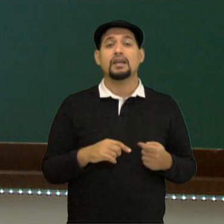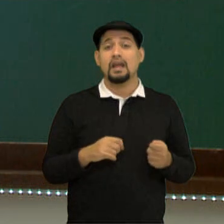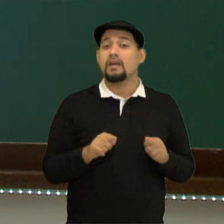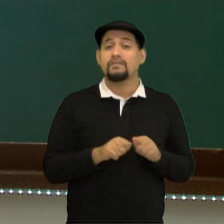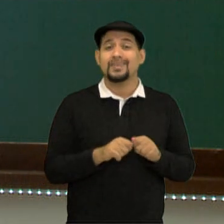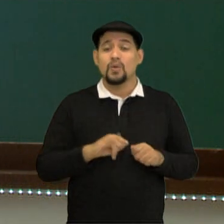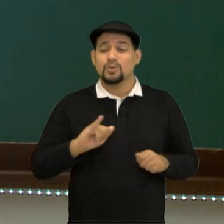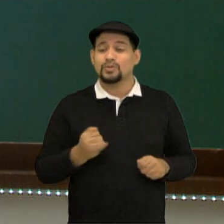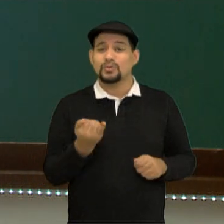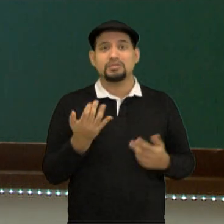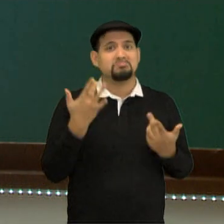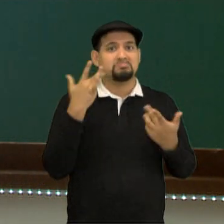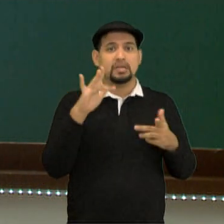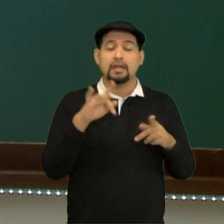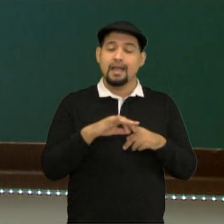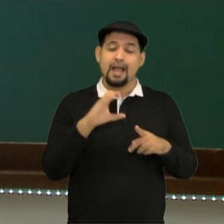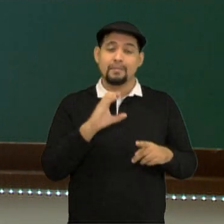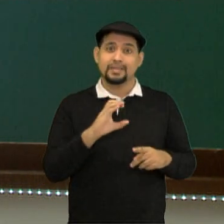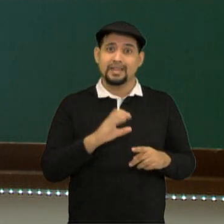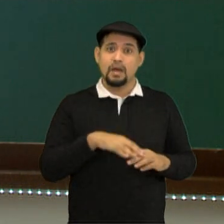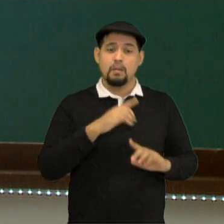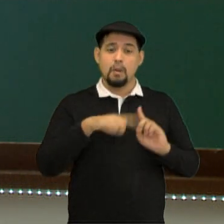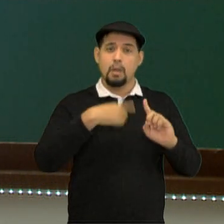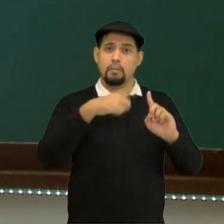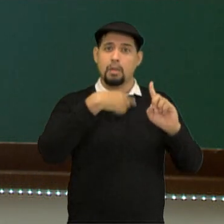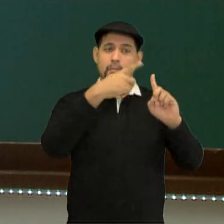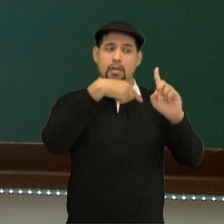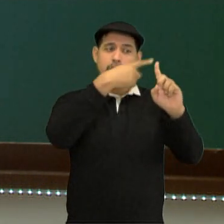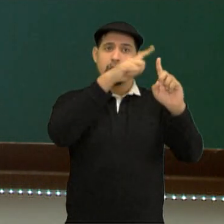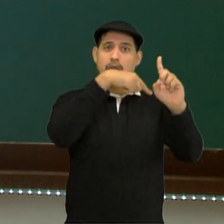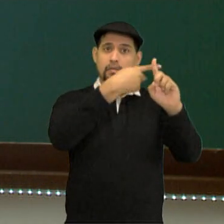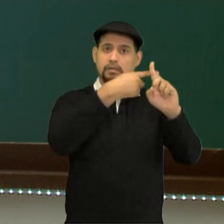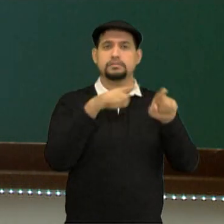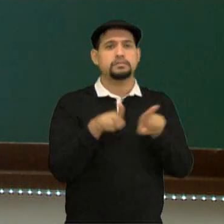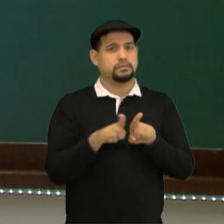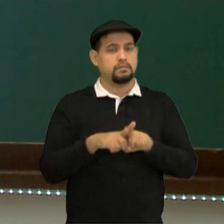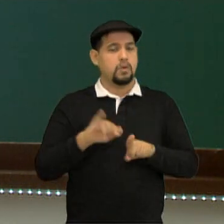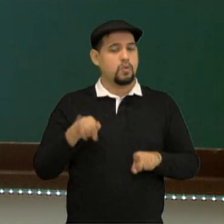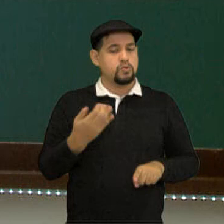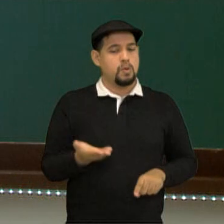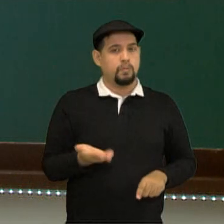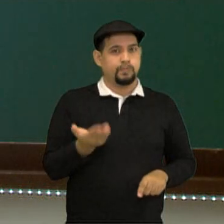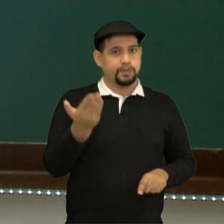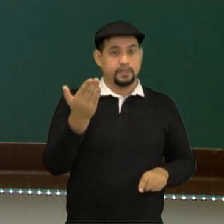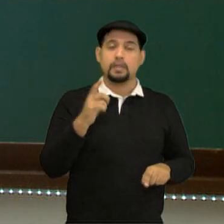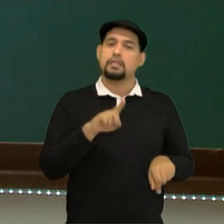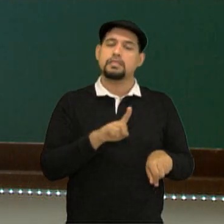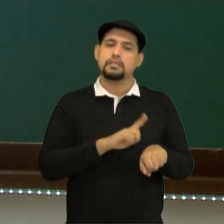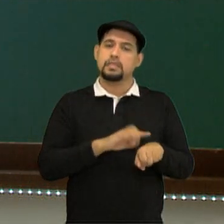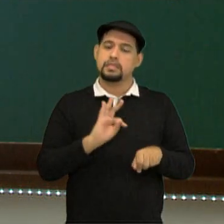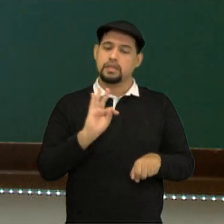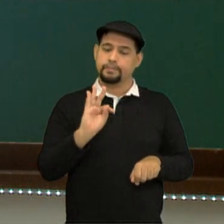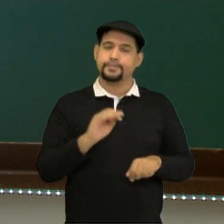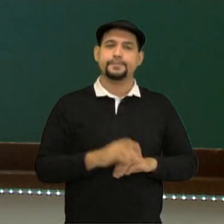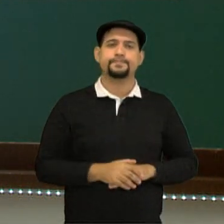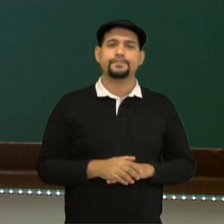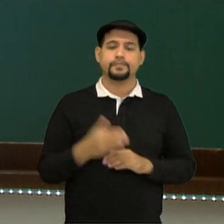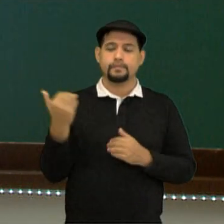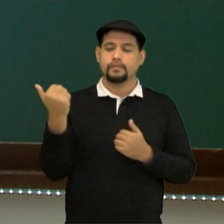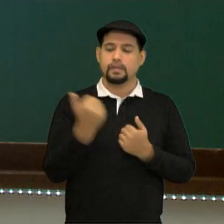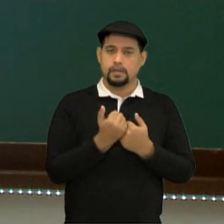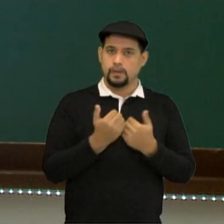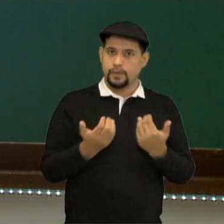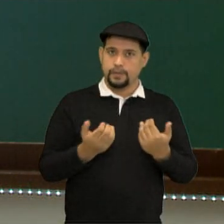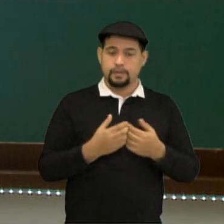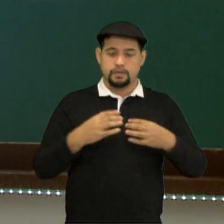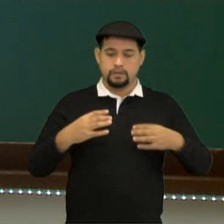a capital que multiplica 1 mais a taxa elevado ao tempo. Substituindo